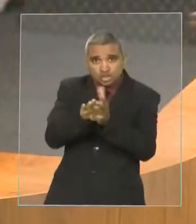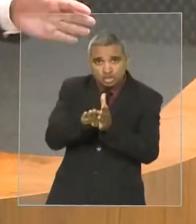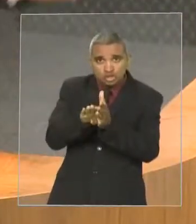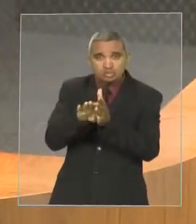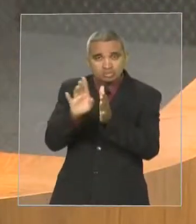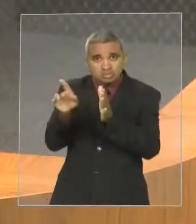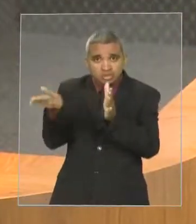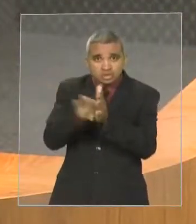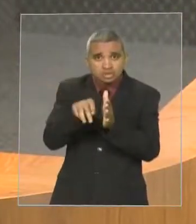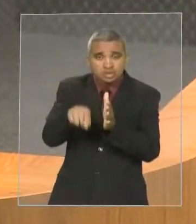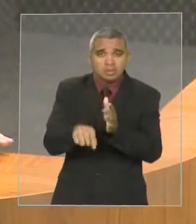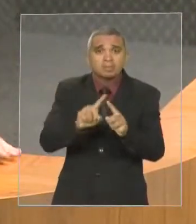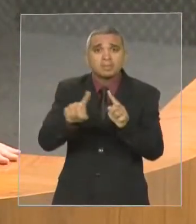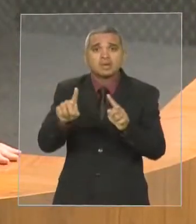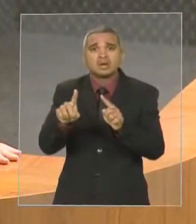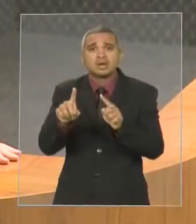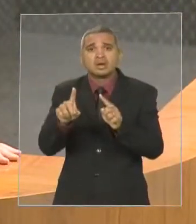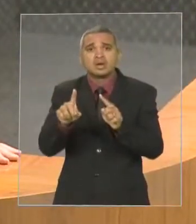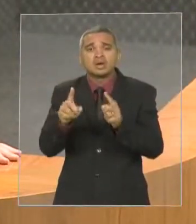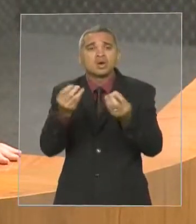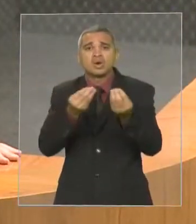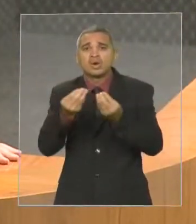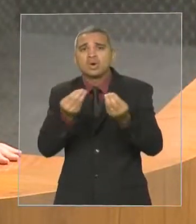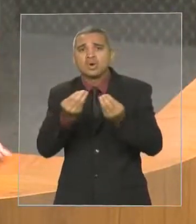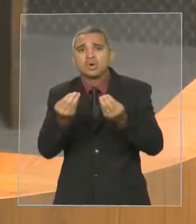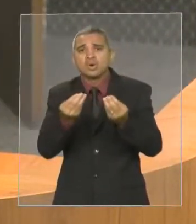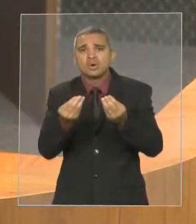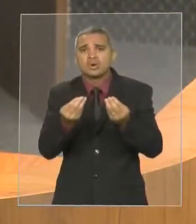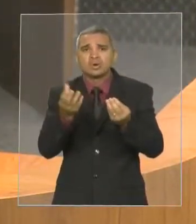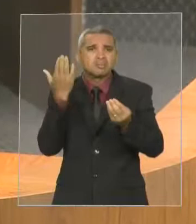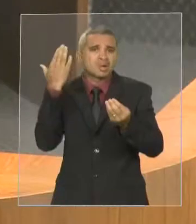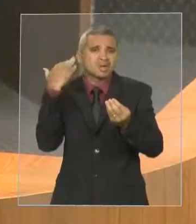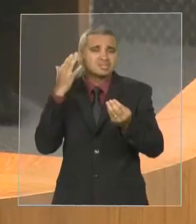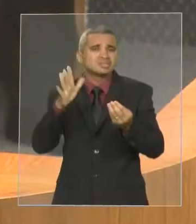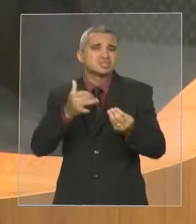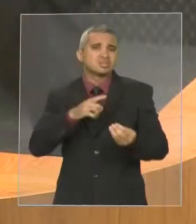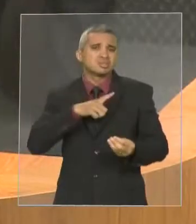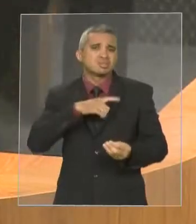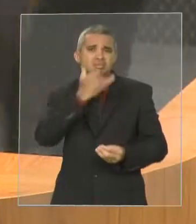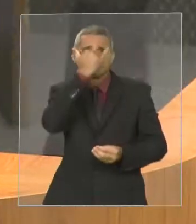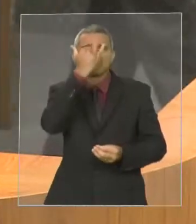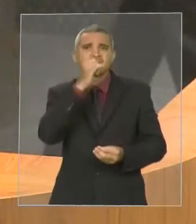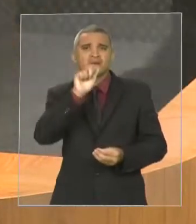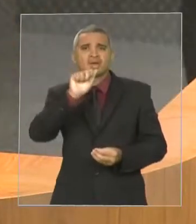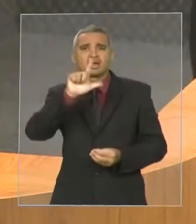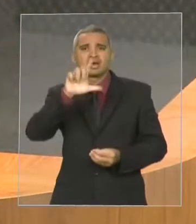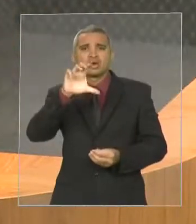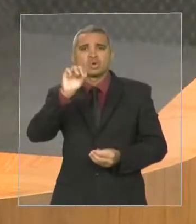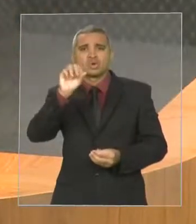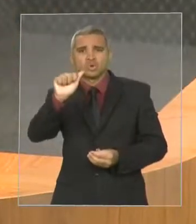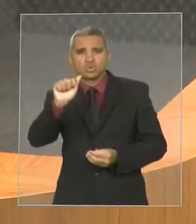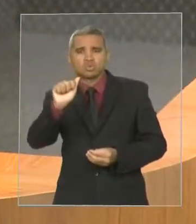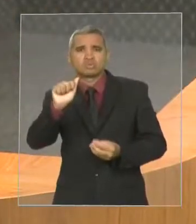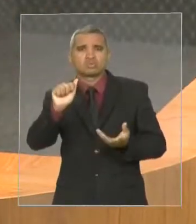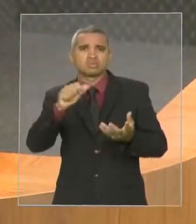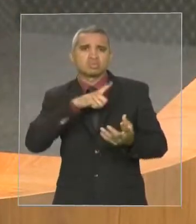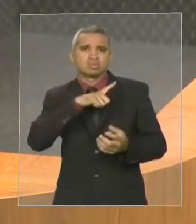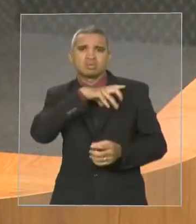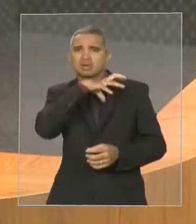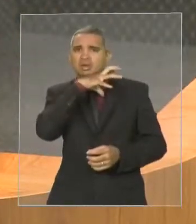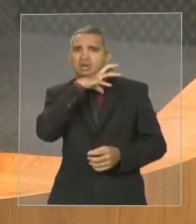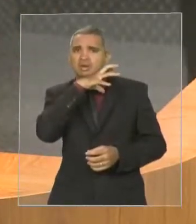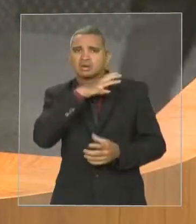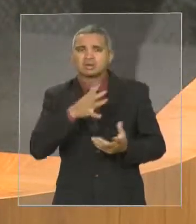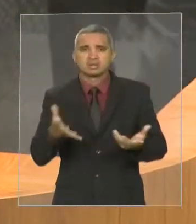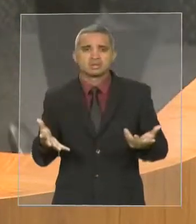os mesmos erros que já foram cometidos na implantação da Alcoa? A própria Vale do Rio Doce, que no momento de fazer uma siderúrgica, tem aqui sua